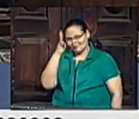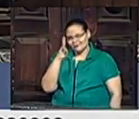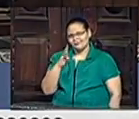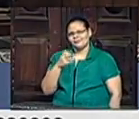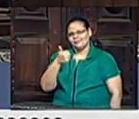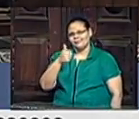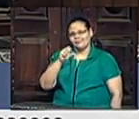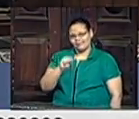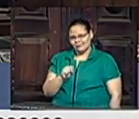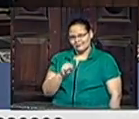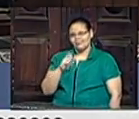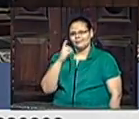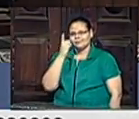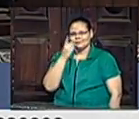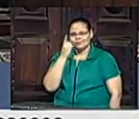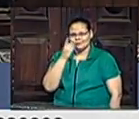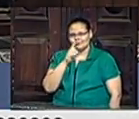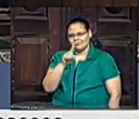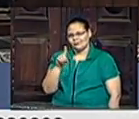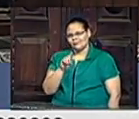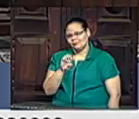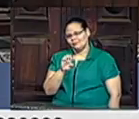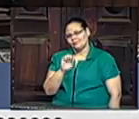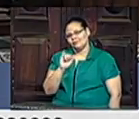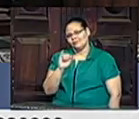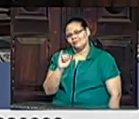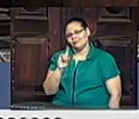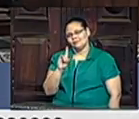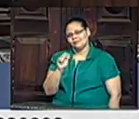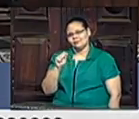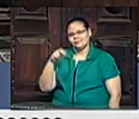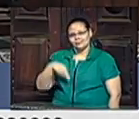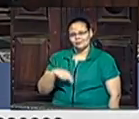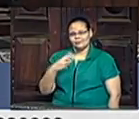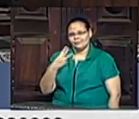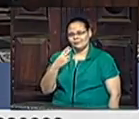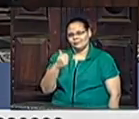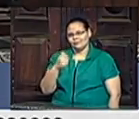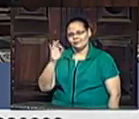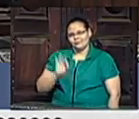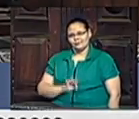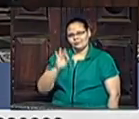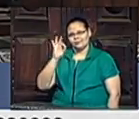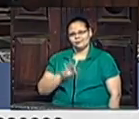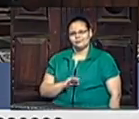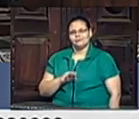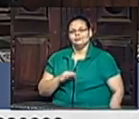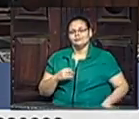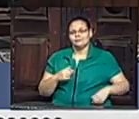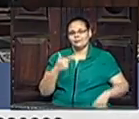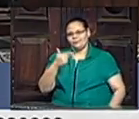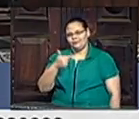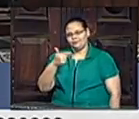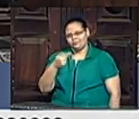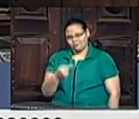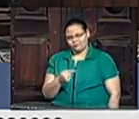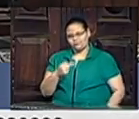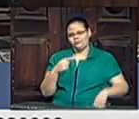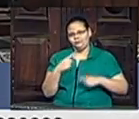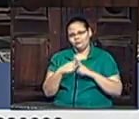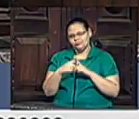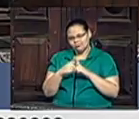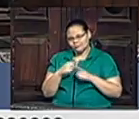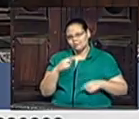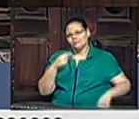18, deputado Azeidan, para 31%, que são os 27%, mais os 4% que vão para o Fundo Estadual de